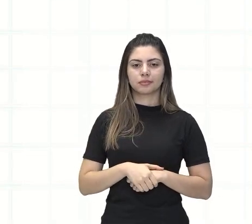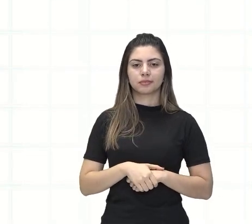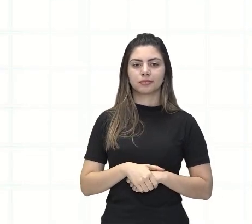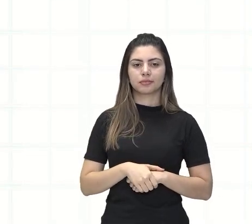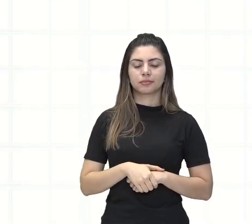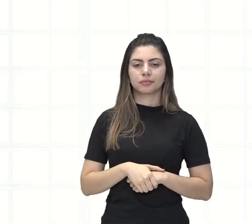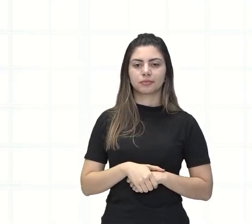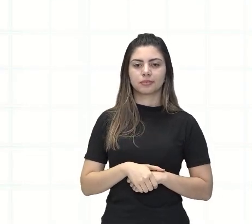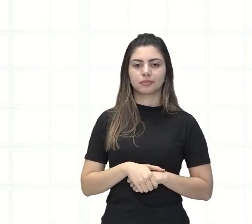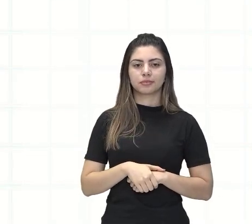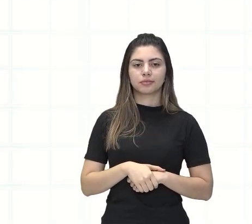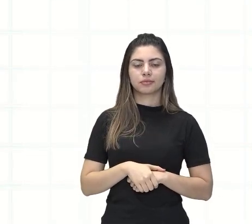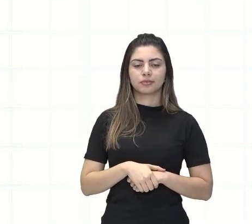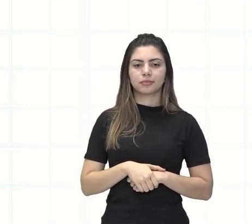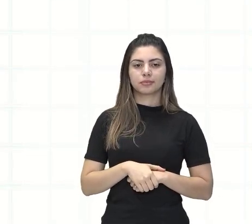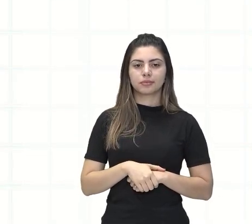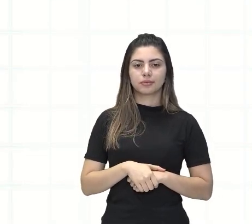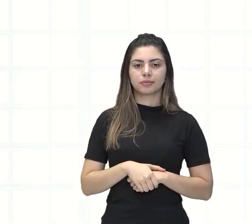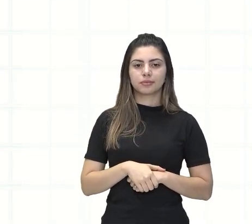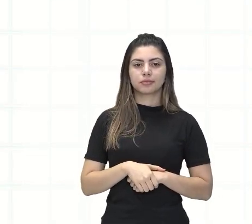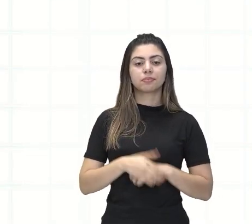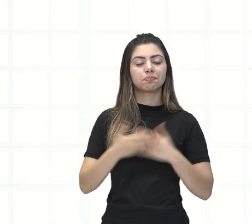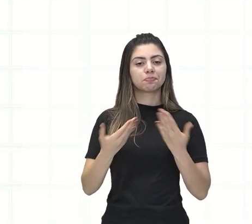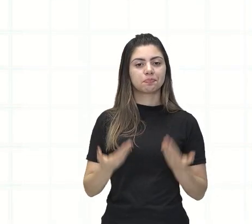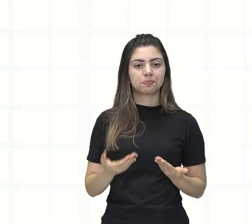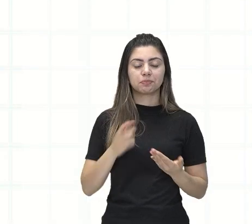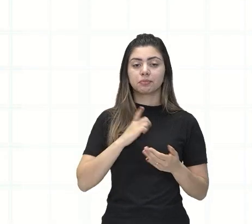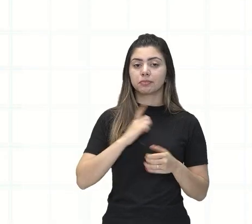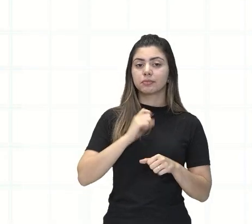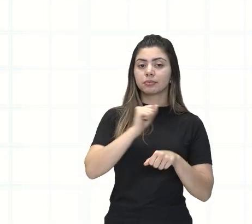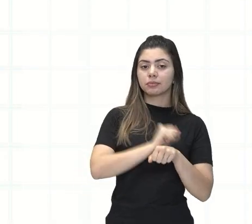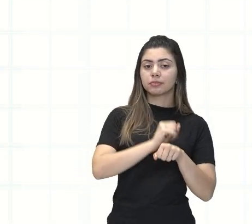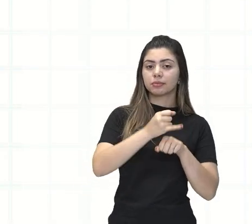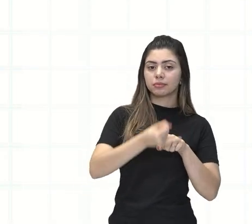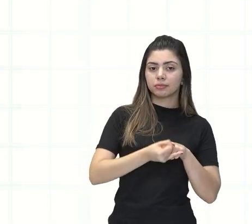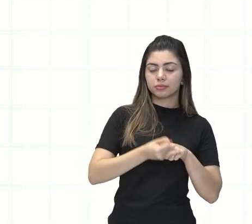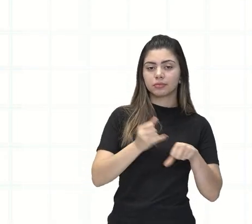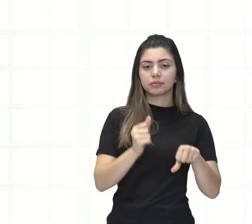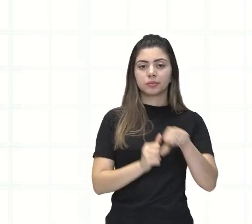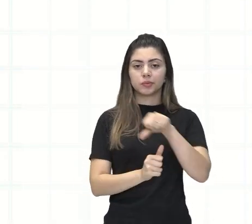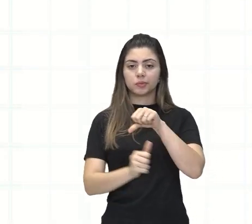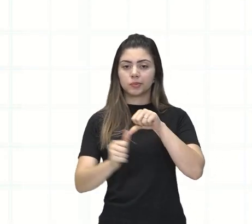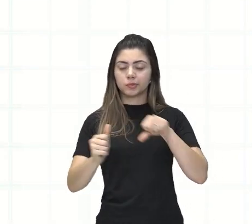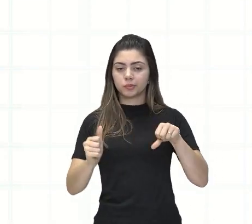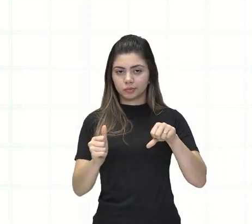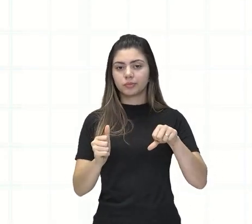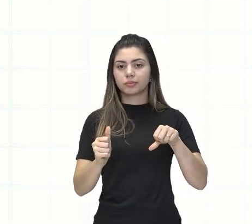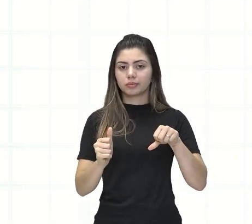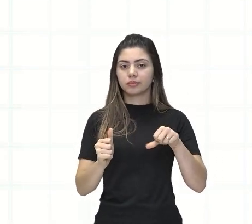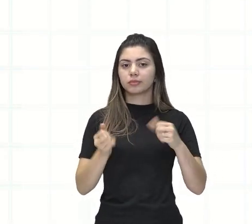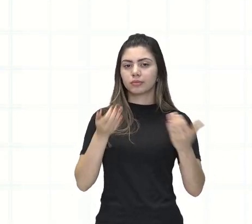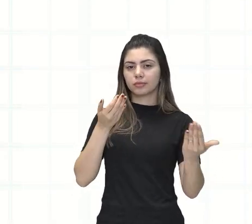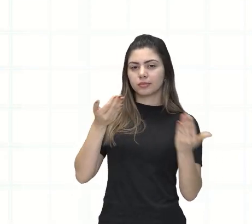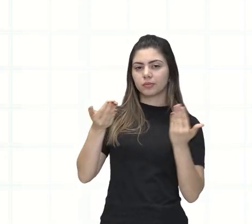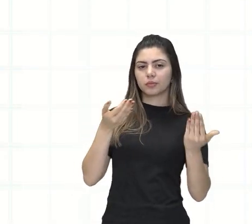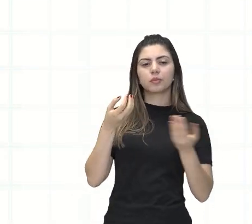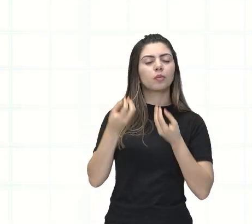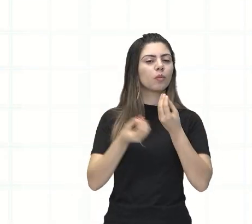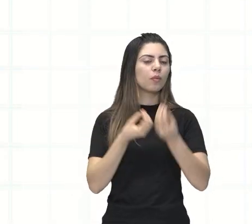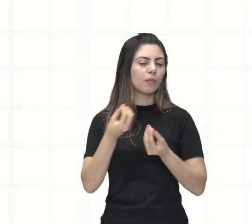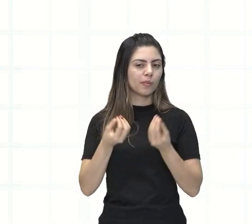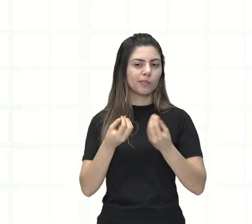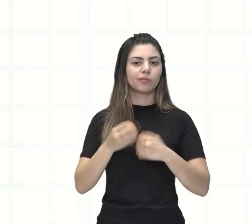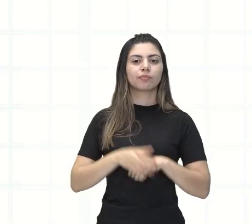Para que eu transforme os adjetivos no seu grau comparativo, eu tenho